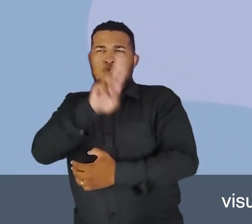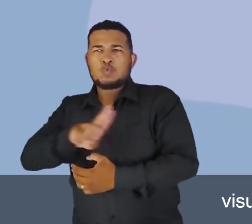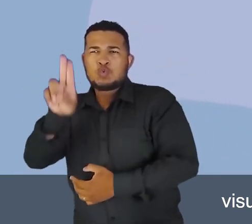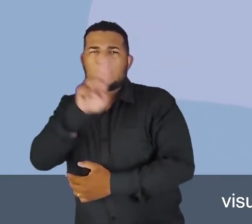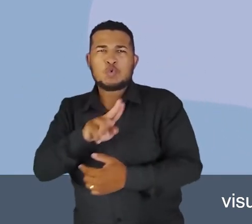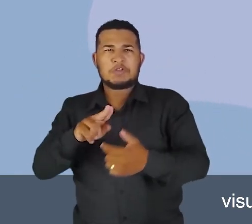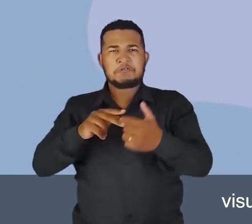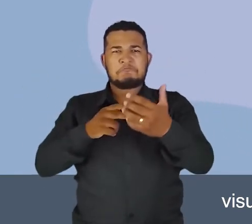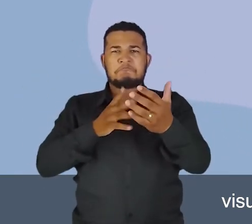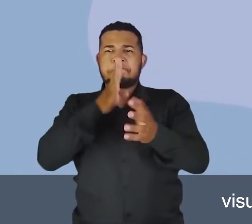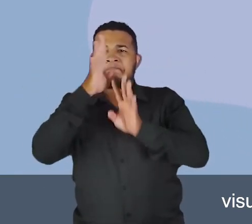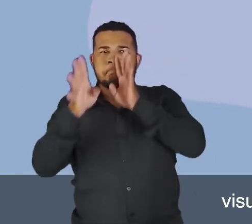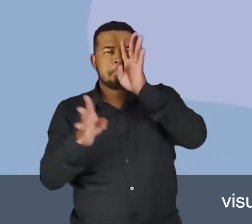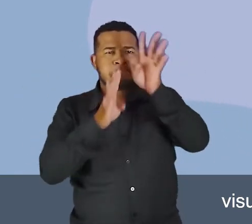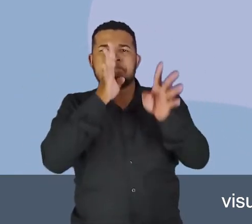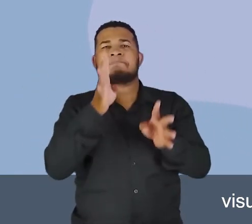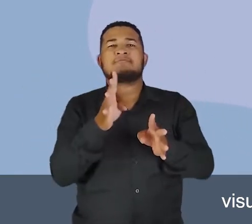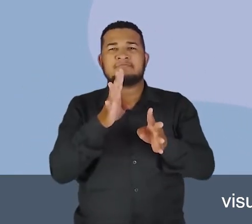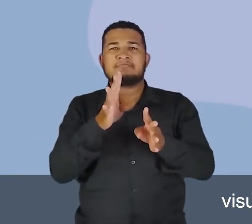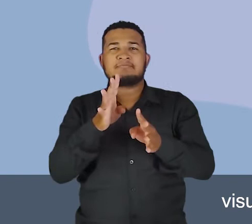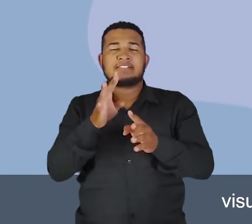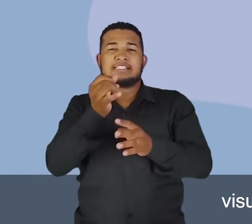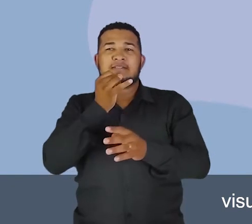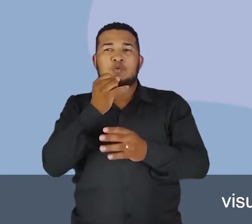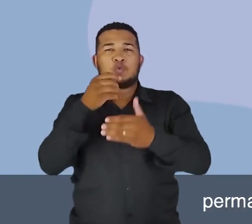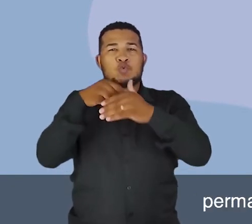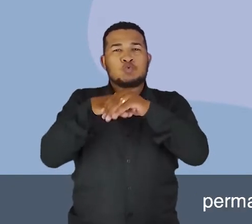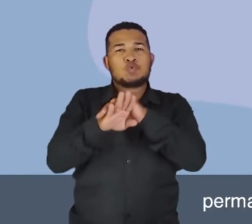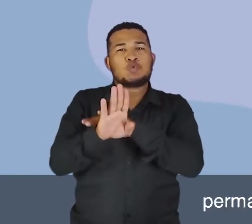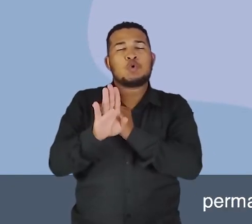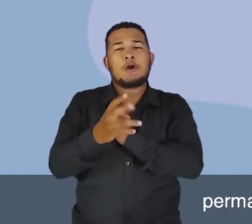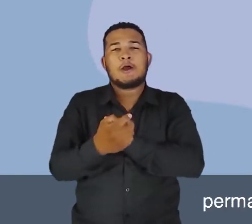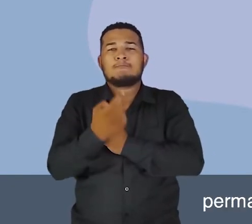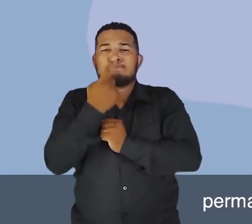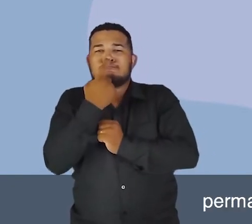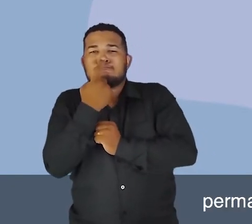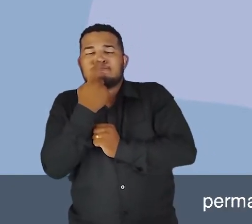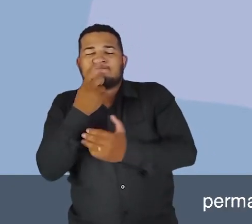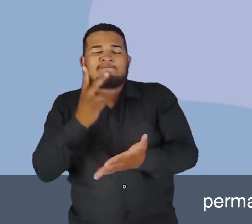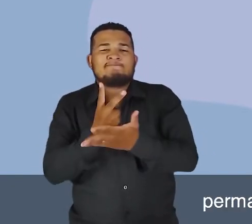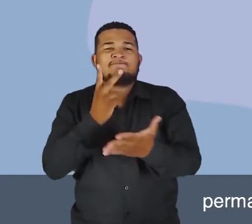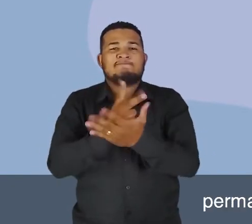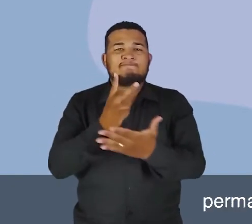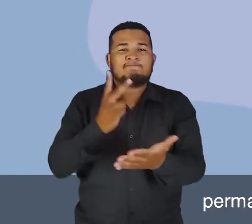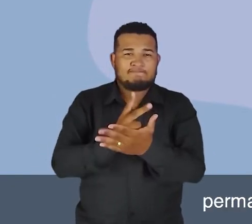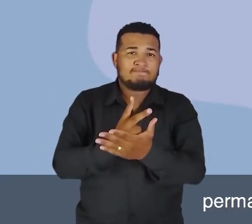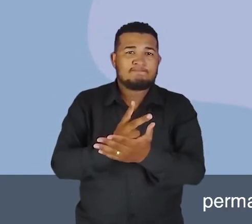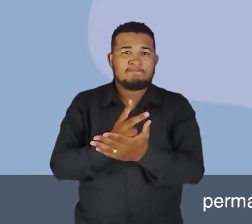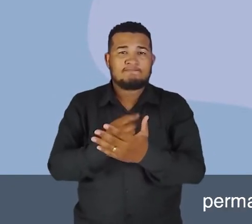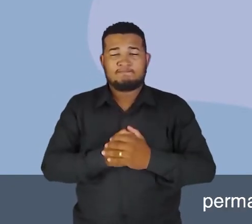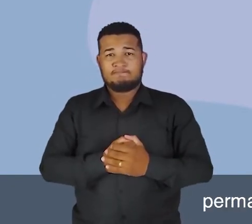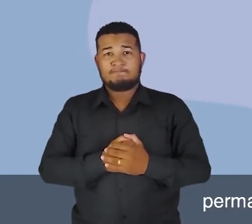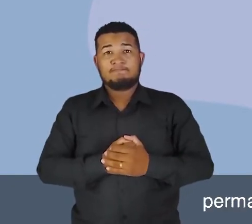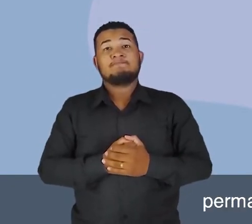abuso, reincidências. Costume, hábito, permência,